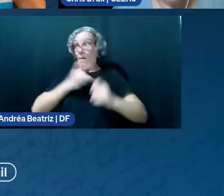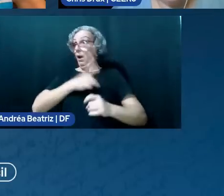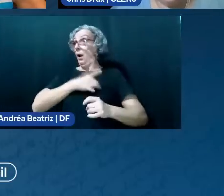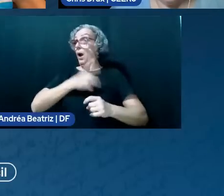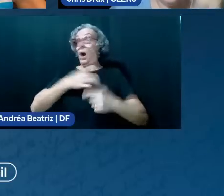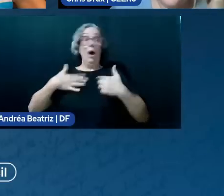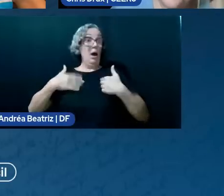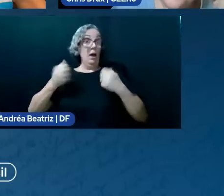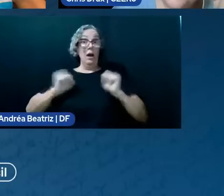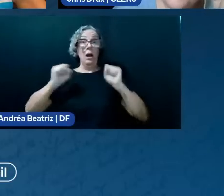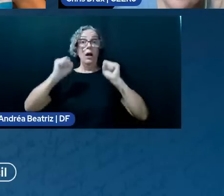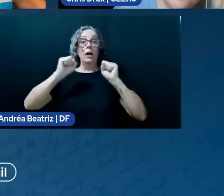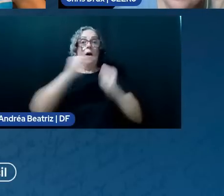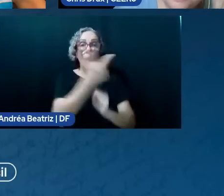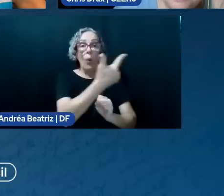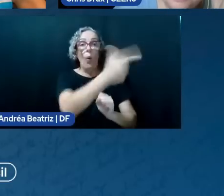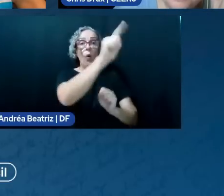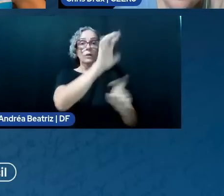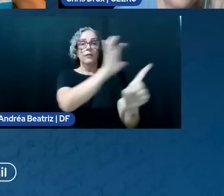também, então existe